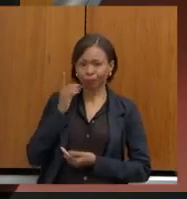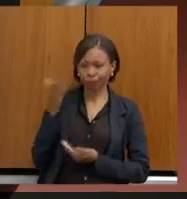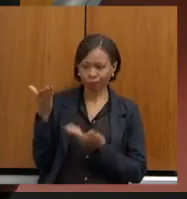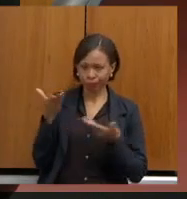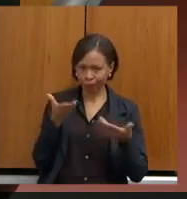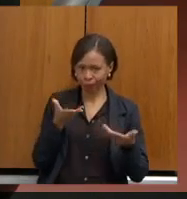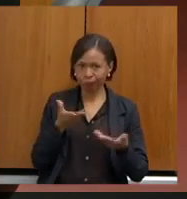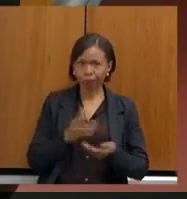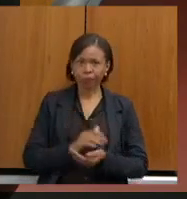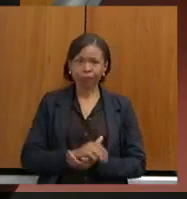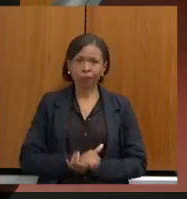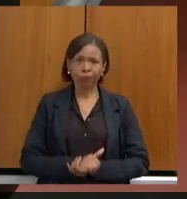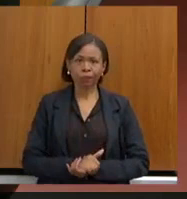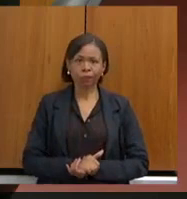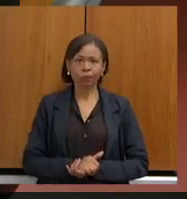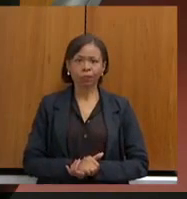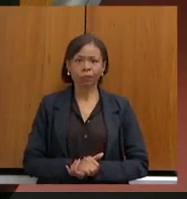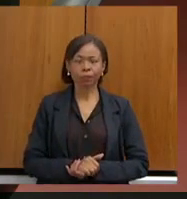PSC